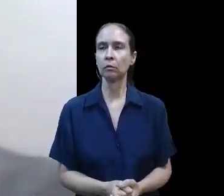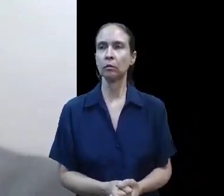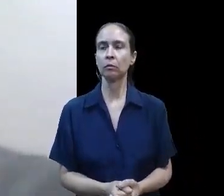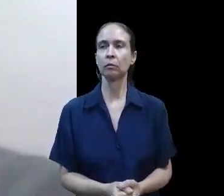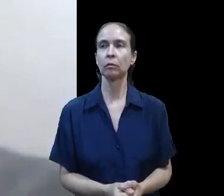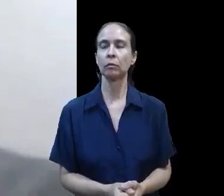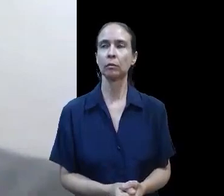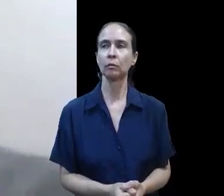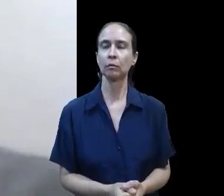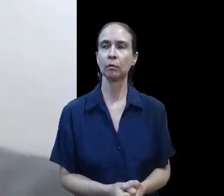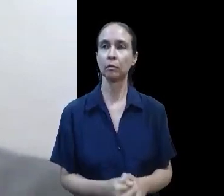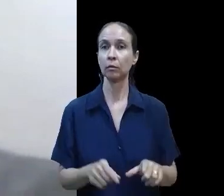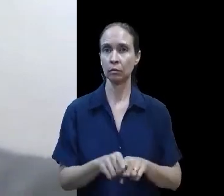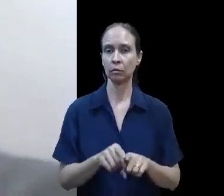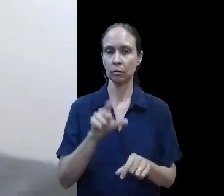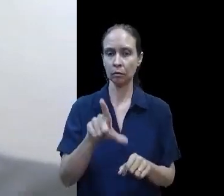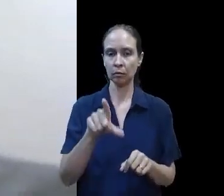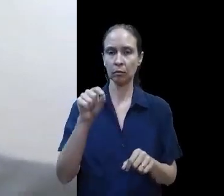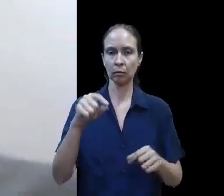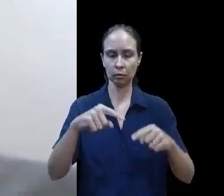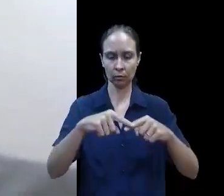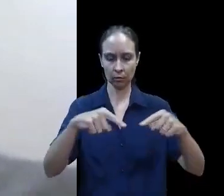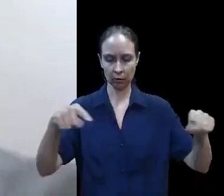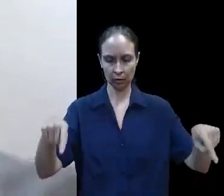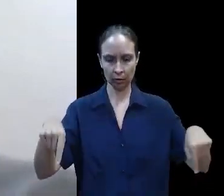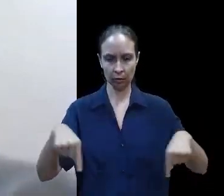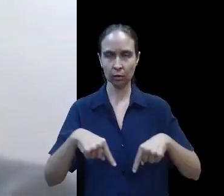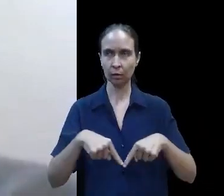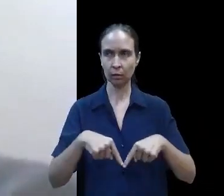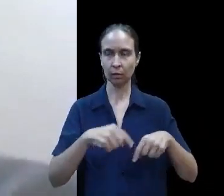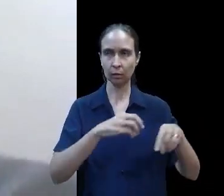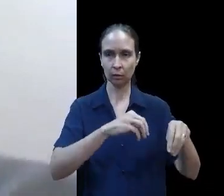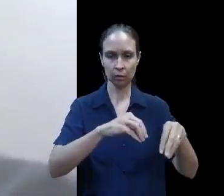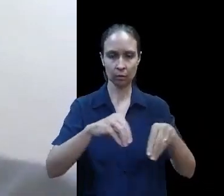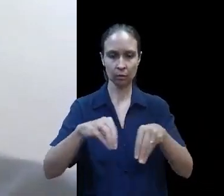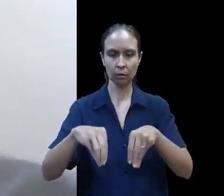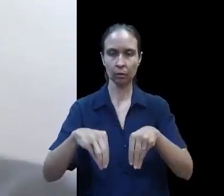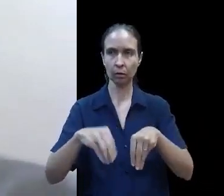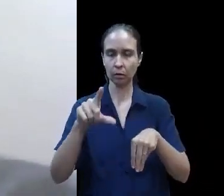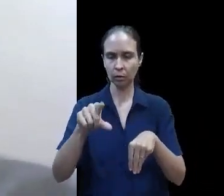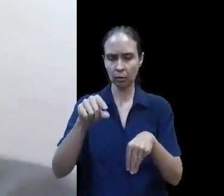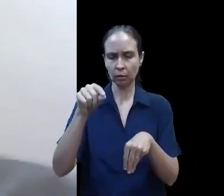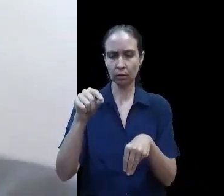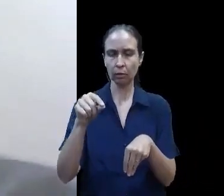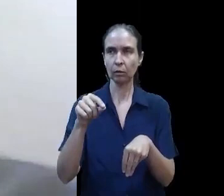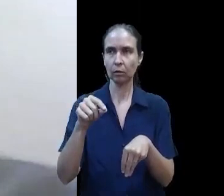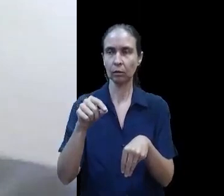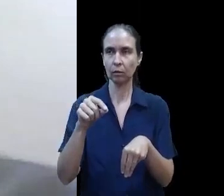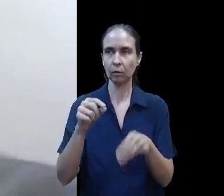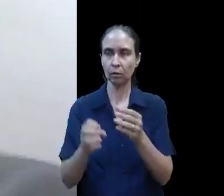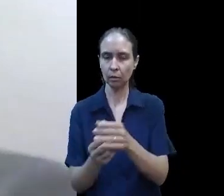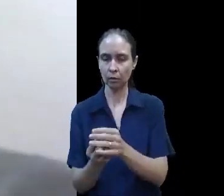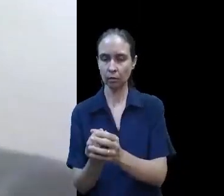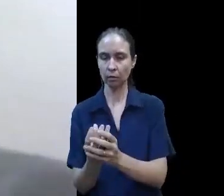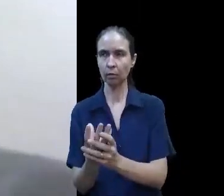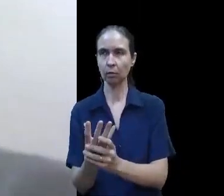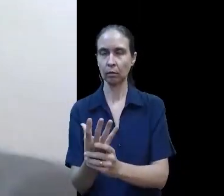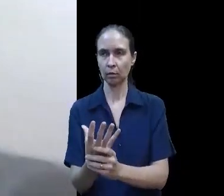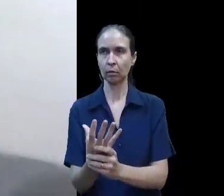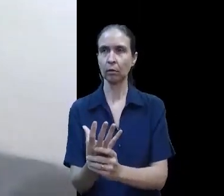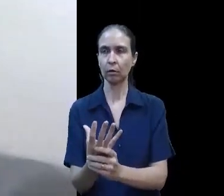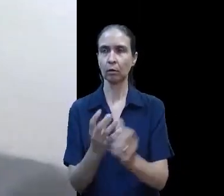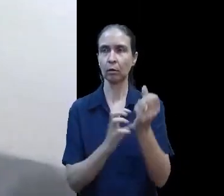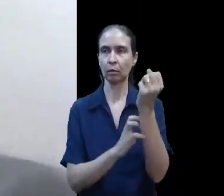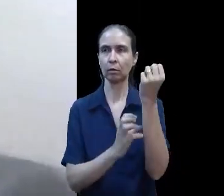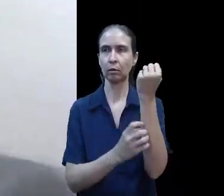A escolha da área, o preparo da área, principalmente de primeiro cultivo, com vegetação nativa,